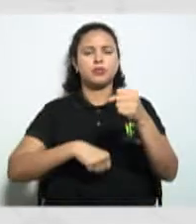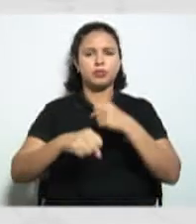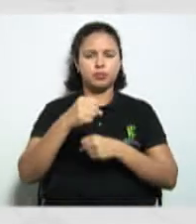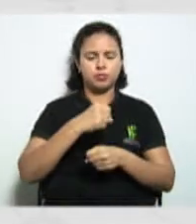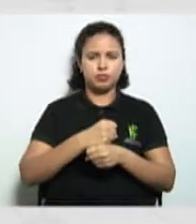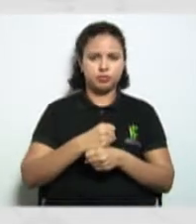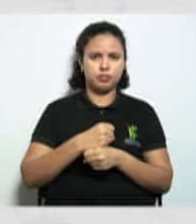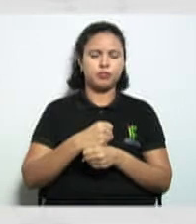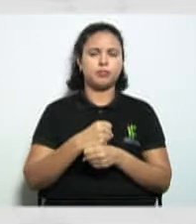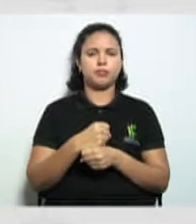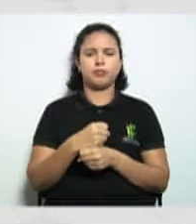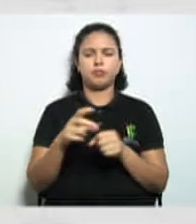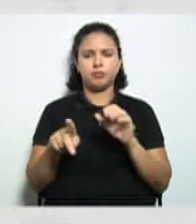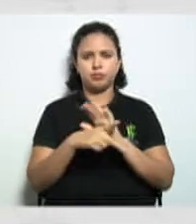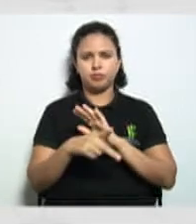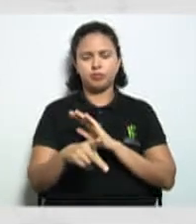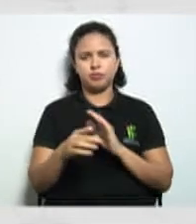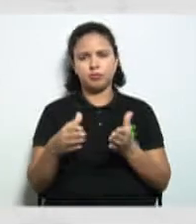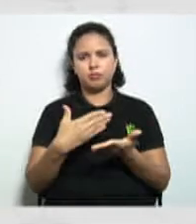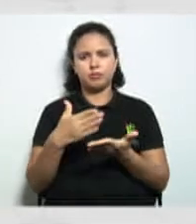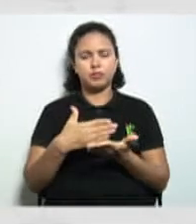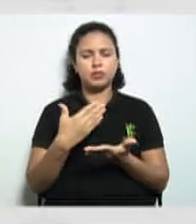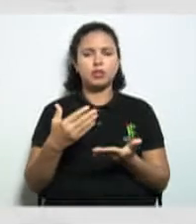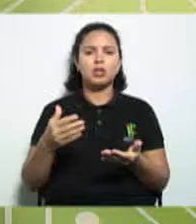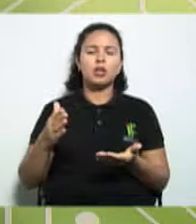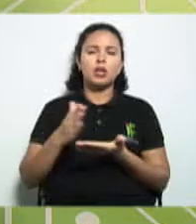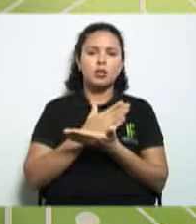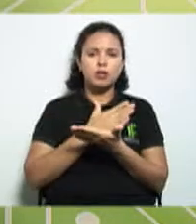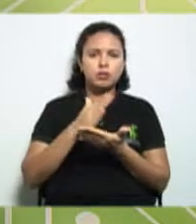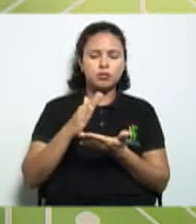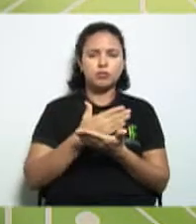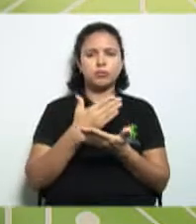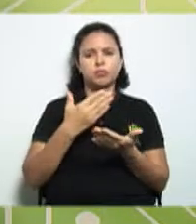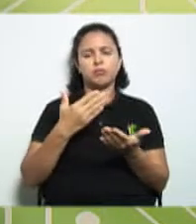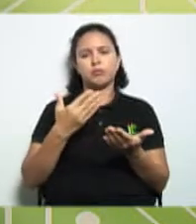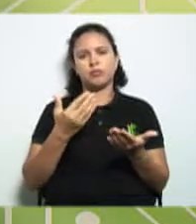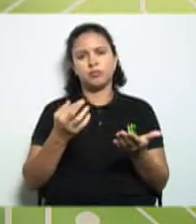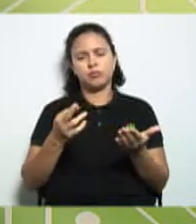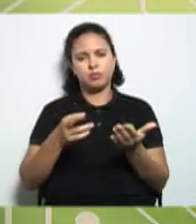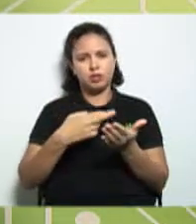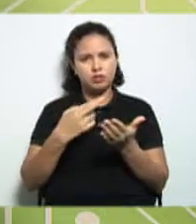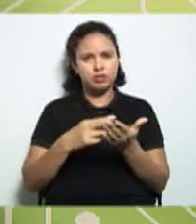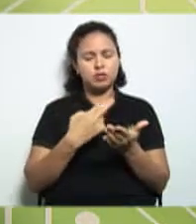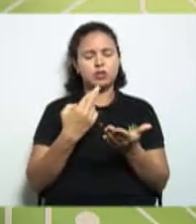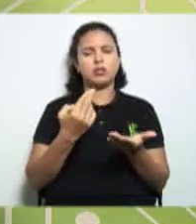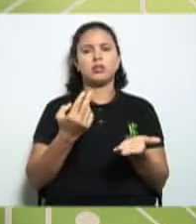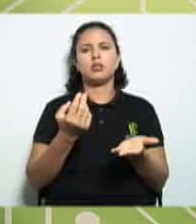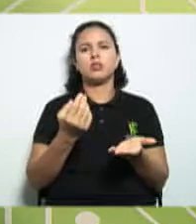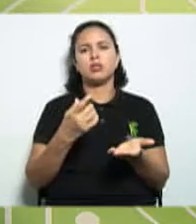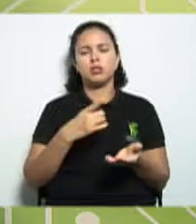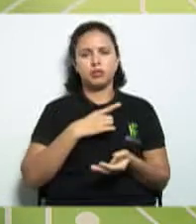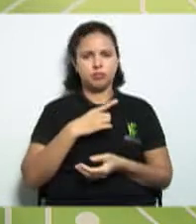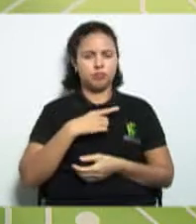publicação. Alguns periódicos, revistas, eles exigem que se coloque